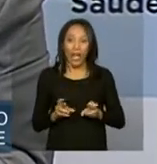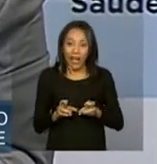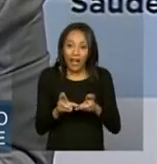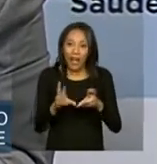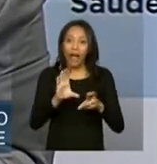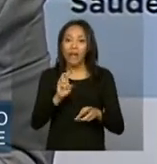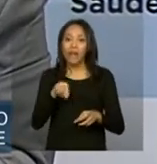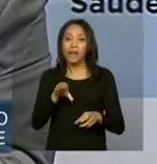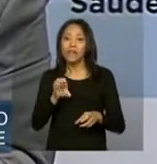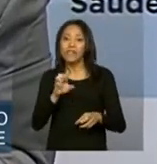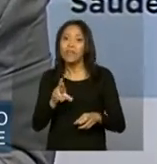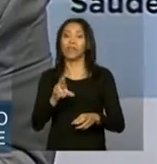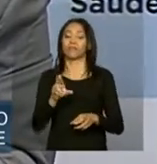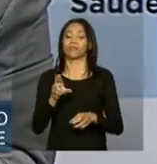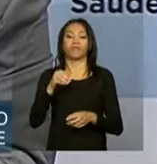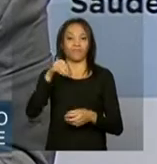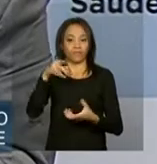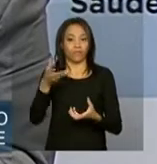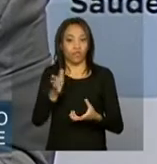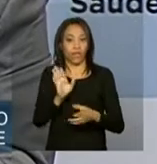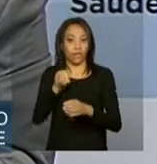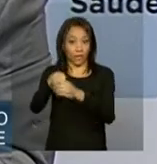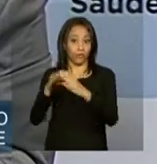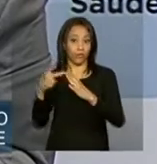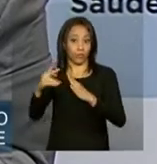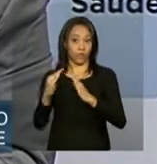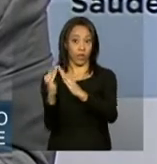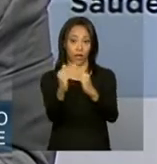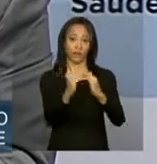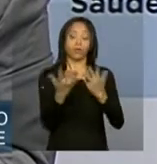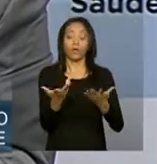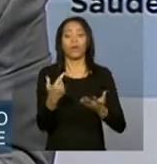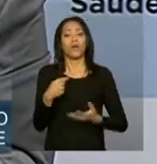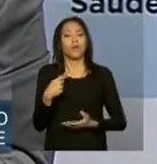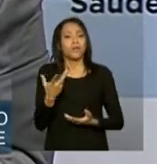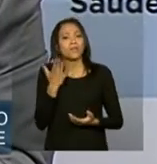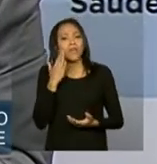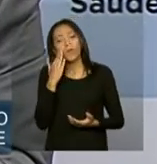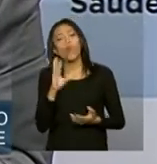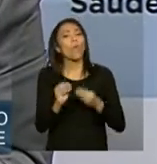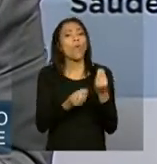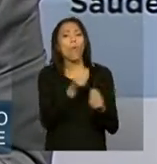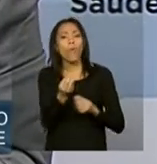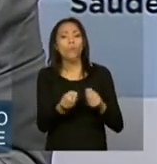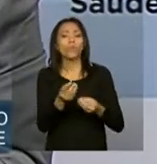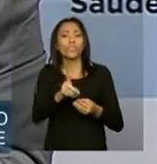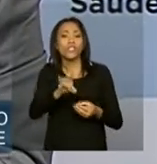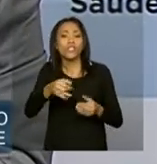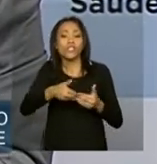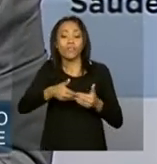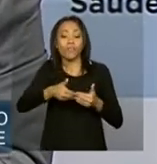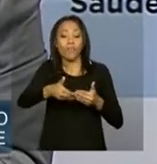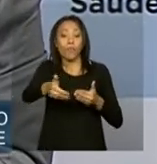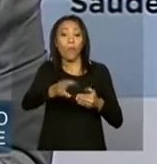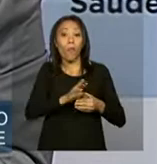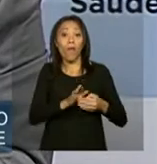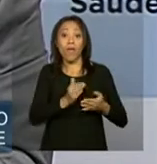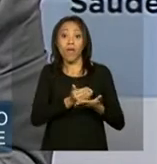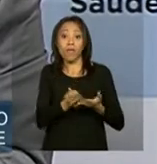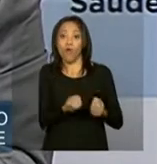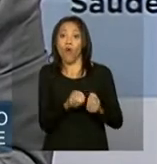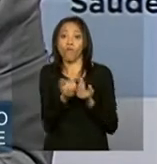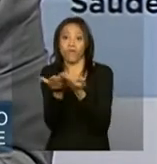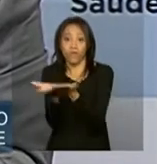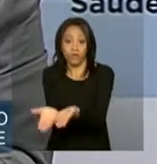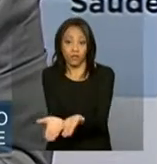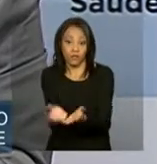recebendo pelo SUS e entrar em contato com a sua operadora a partir de qual momento que a operadora vai passar a oferecer. Ele pode também já entrar